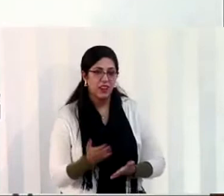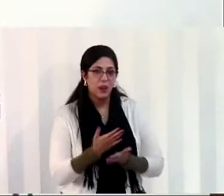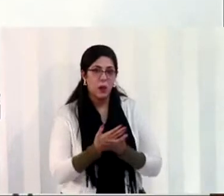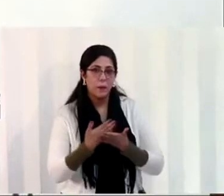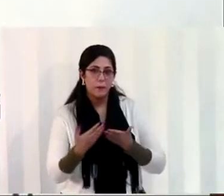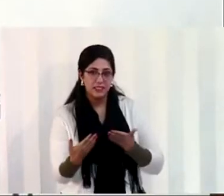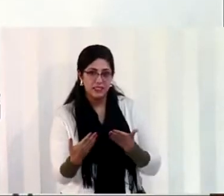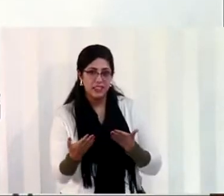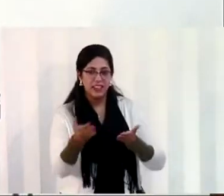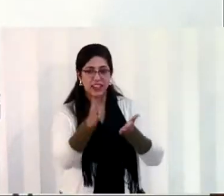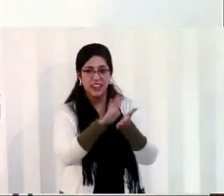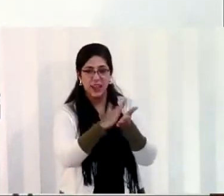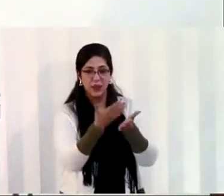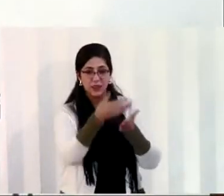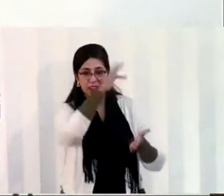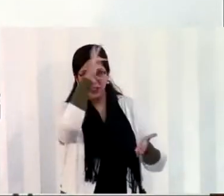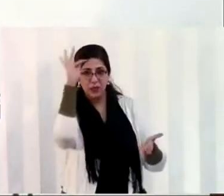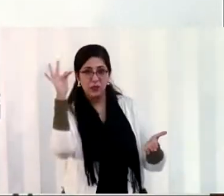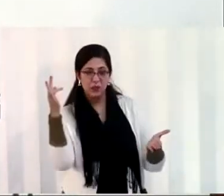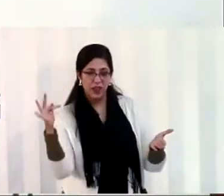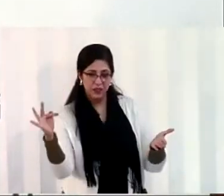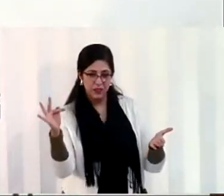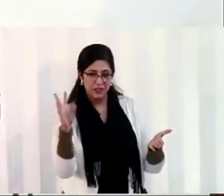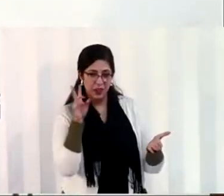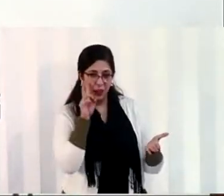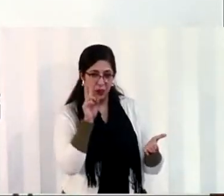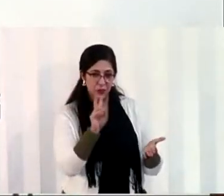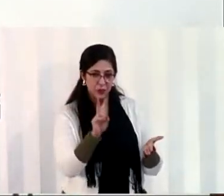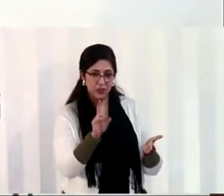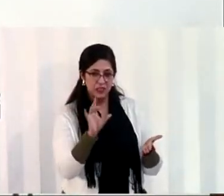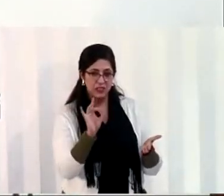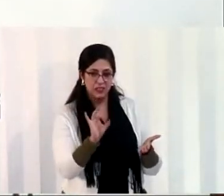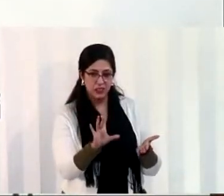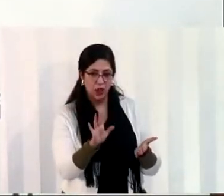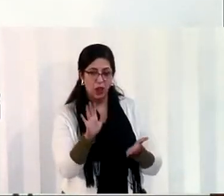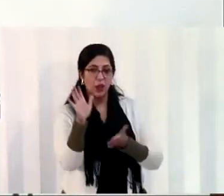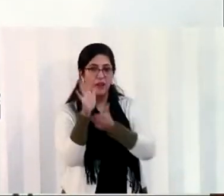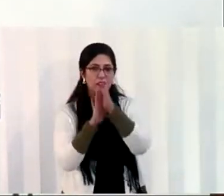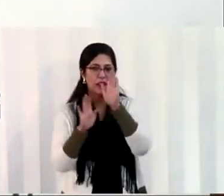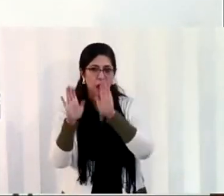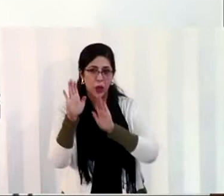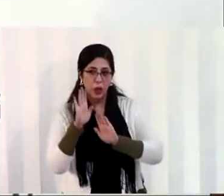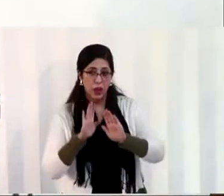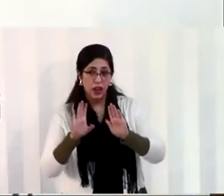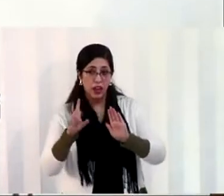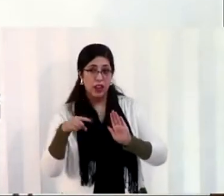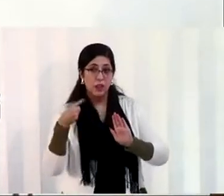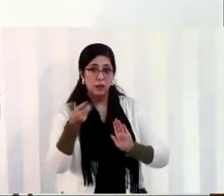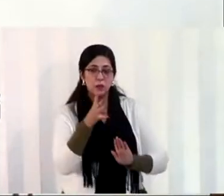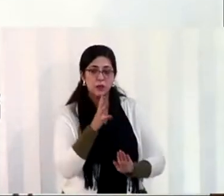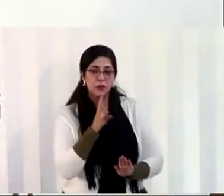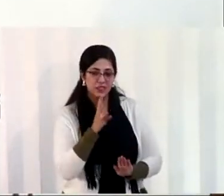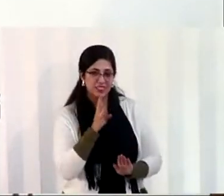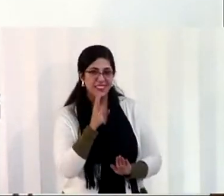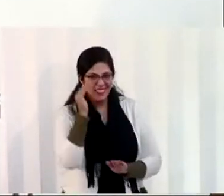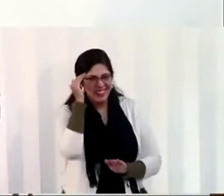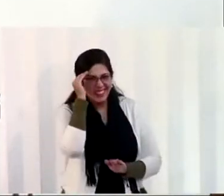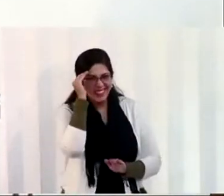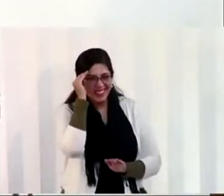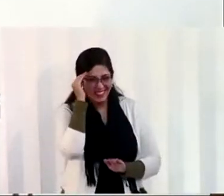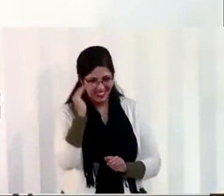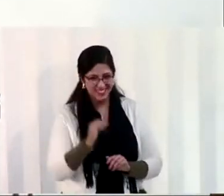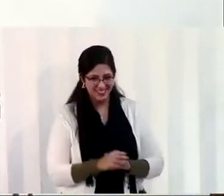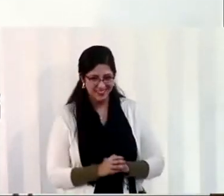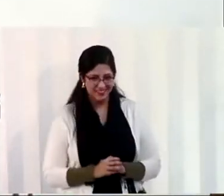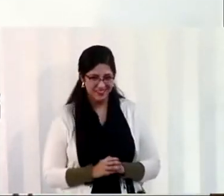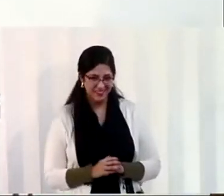falando em Libras, e ele só poderia adorar depois de conhecer, senão não tem como adorar.